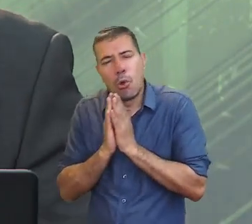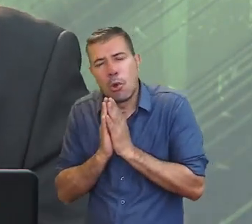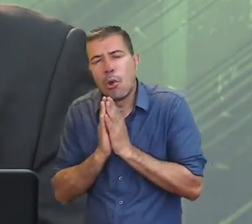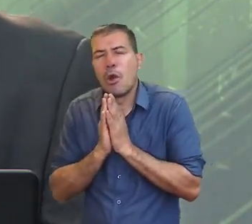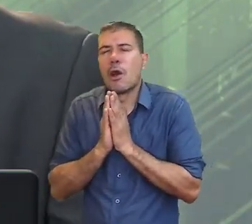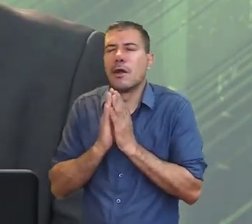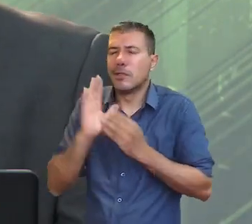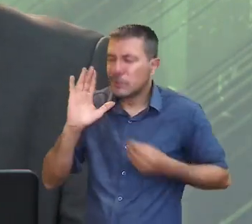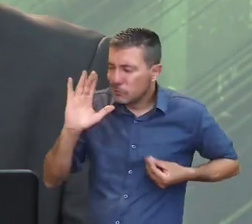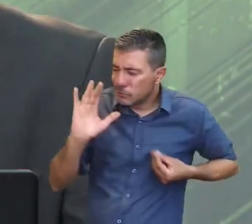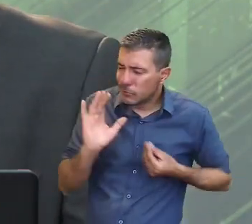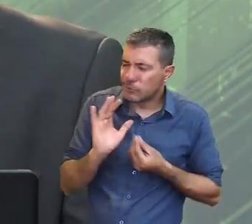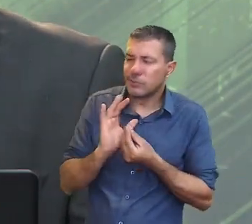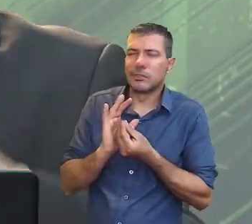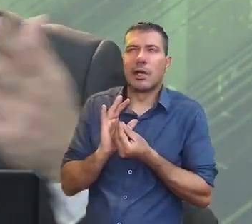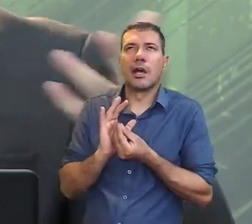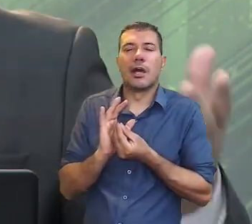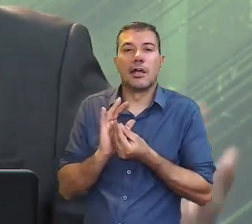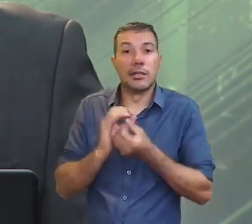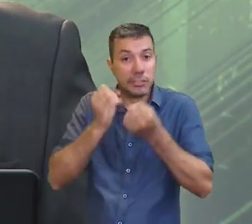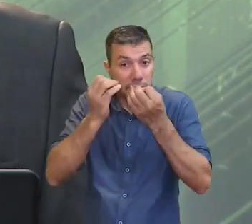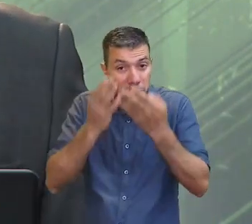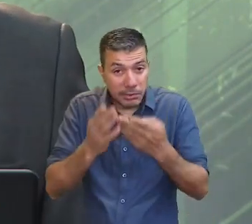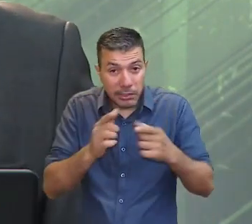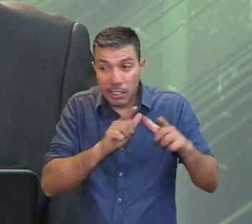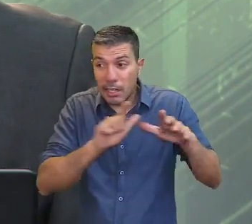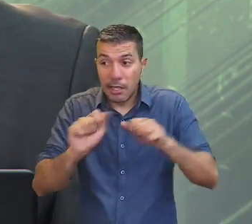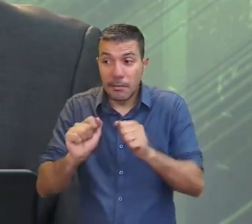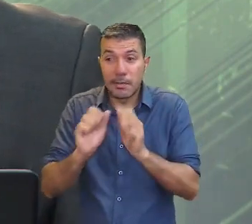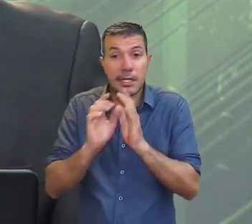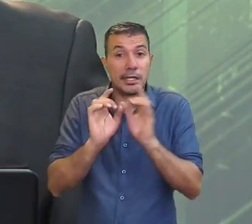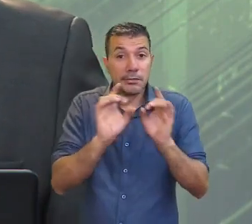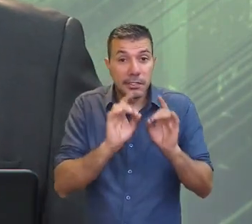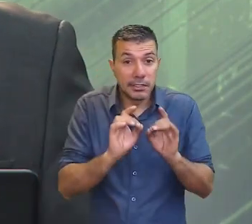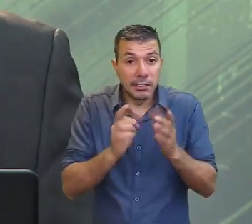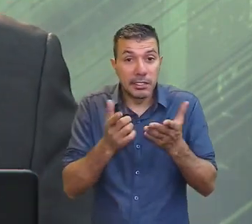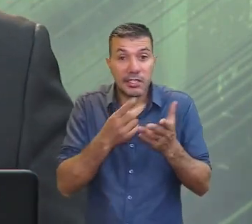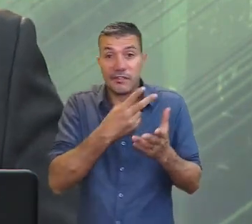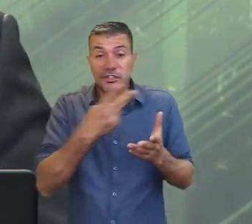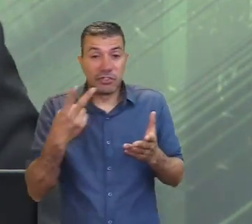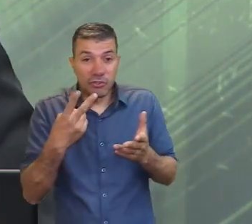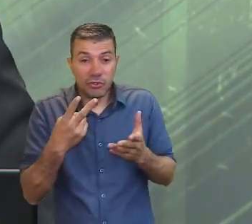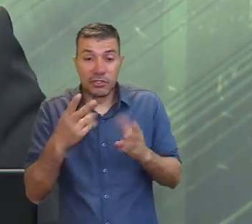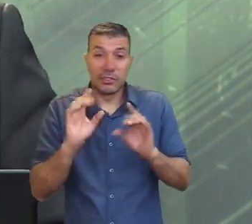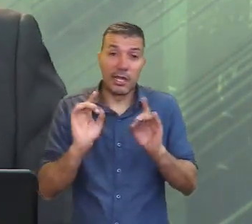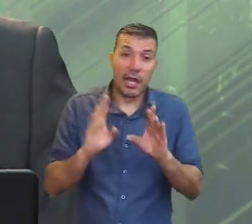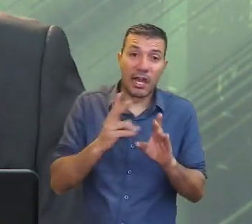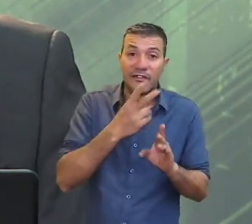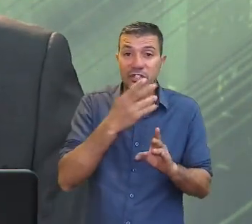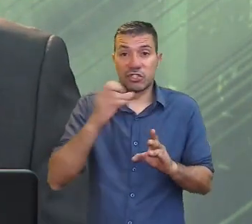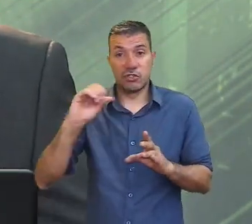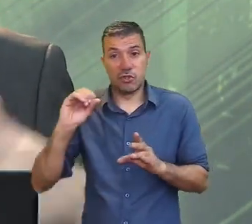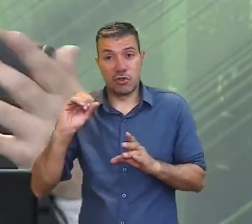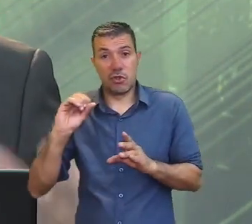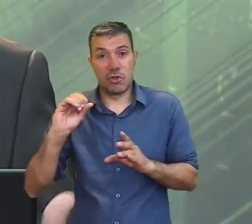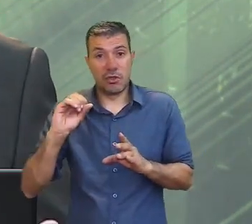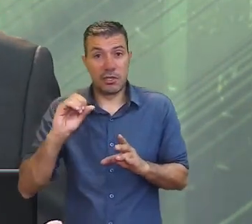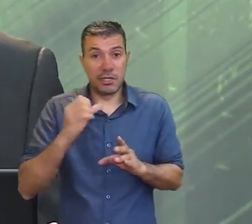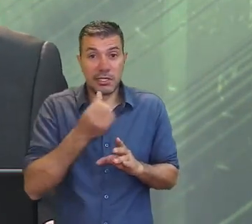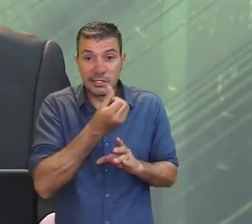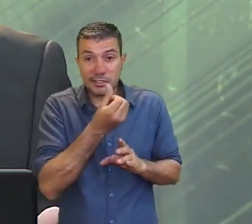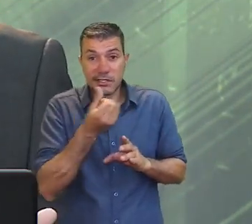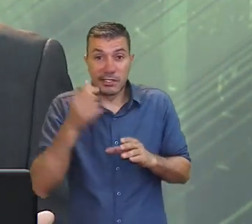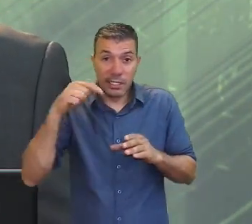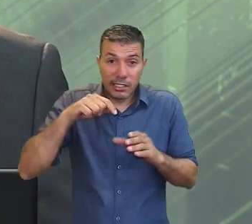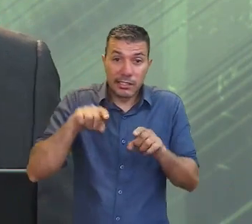eu quero entregar a minha vida a Cristo. Eu falei sobre a semana especial que nós vamos ter aí, de 22 a 29, a partir do dia 26 à noite aqui